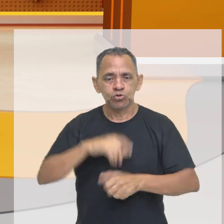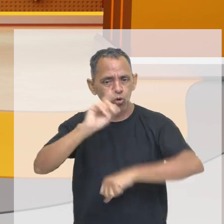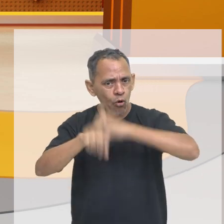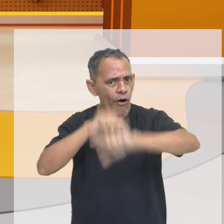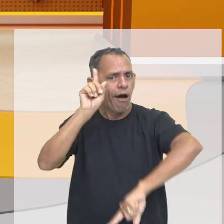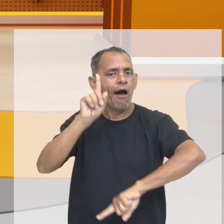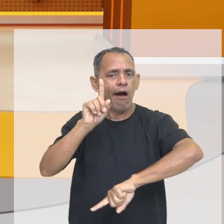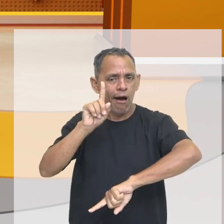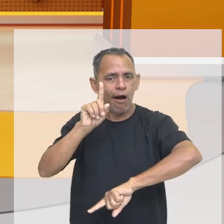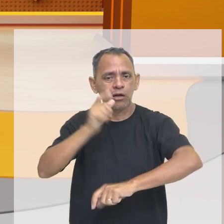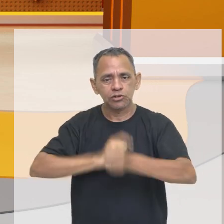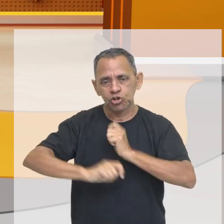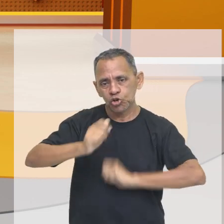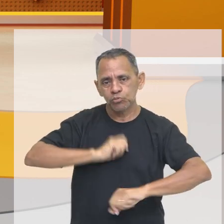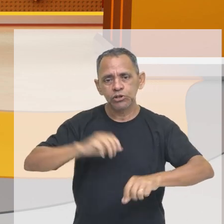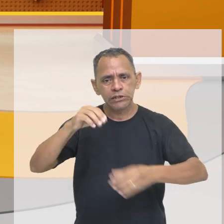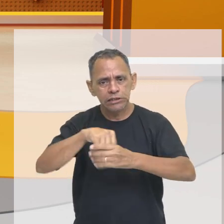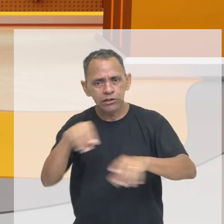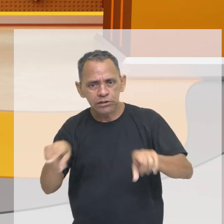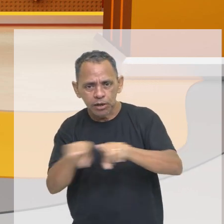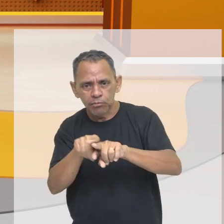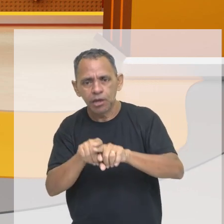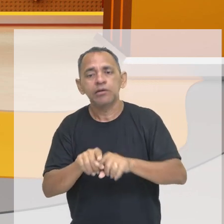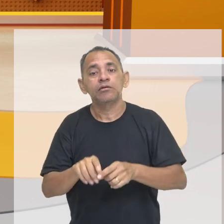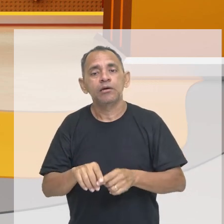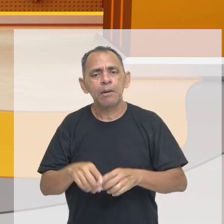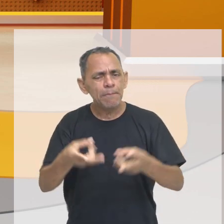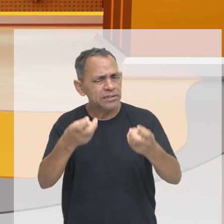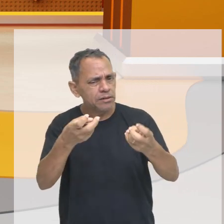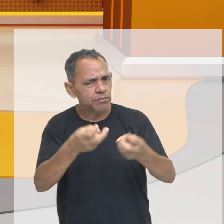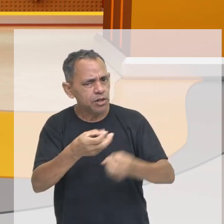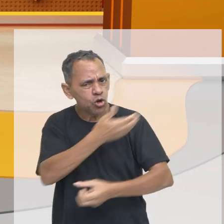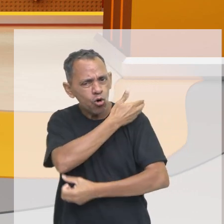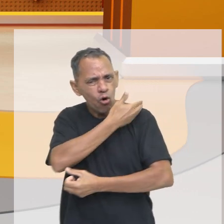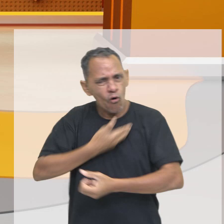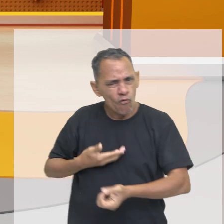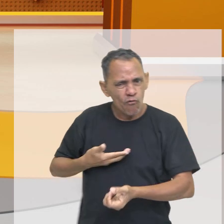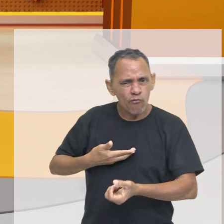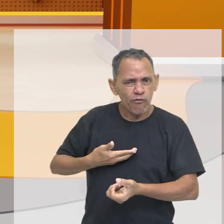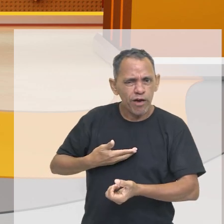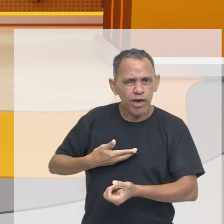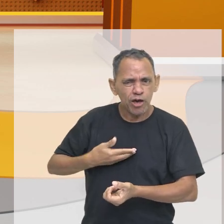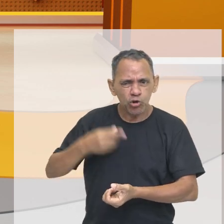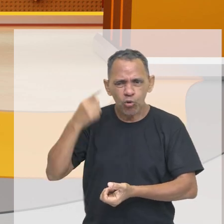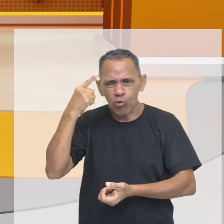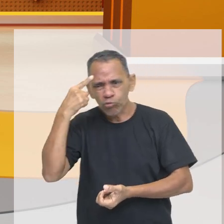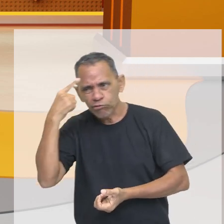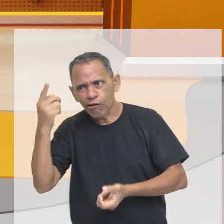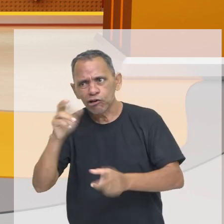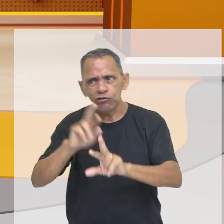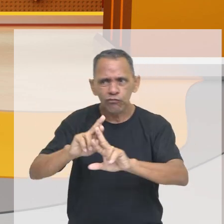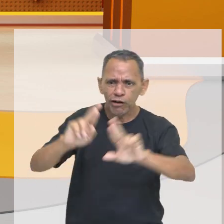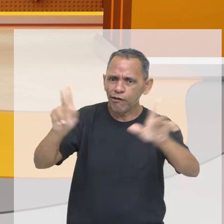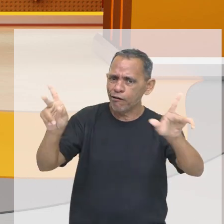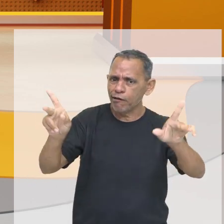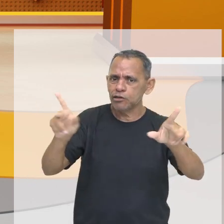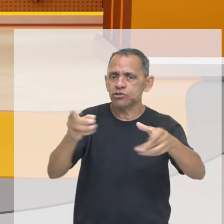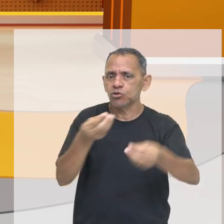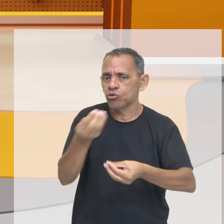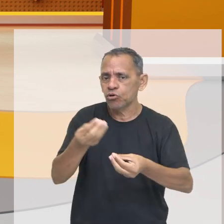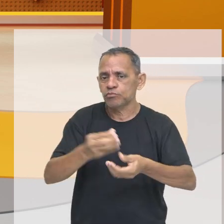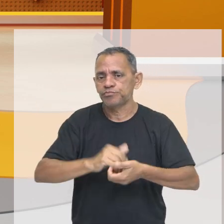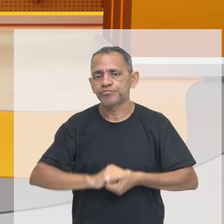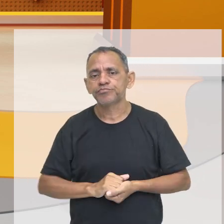que foi um governo assim, um pouco contraditório. Ele trouxe uma repressão, ele trouxe a tortura, ele aplicou ali